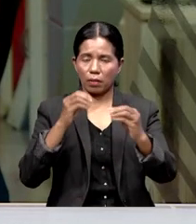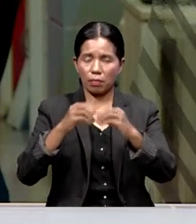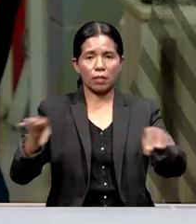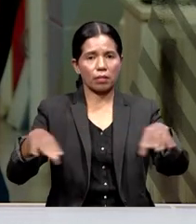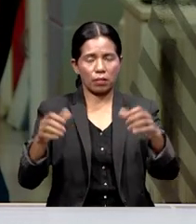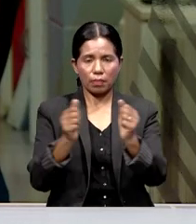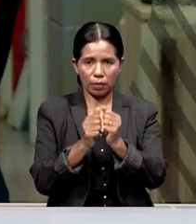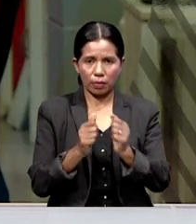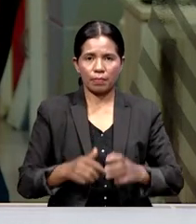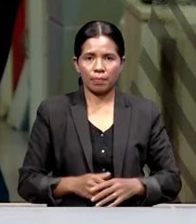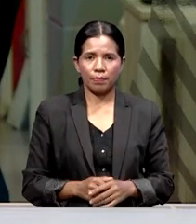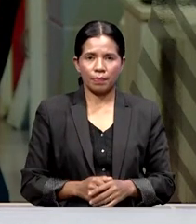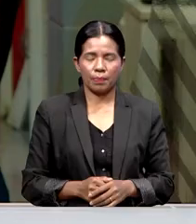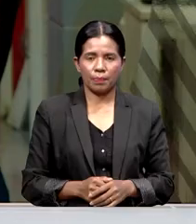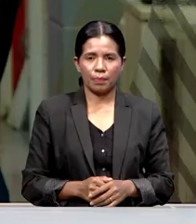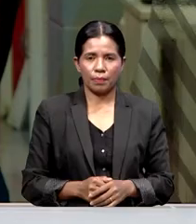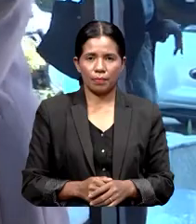Kooperasaun.